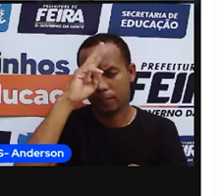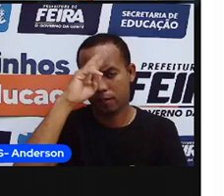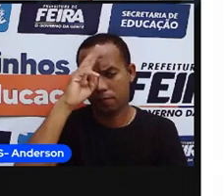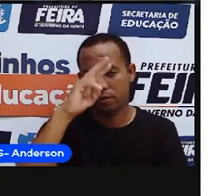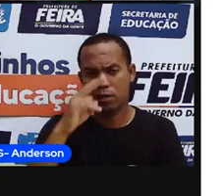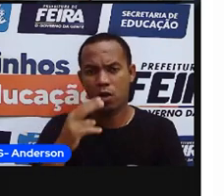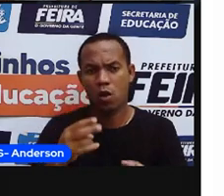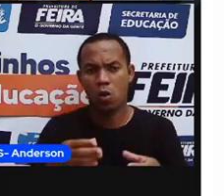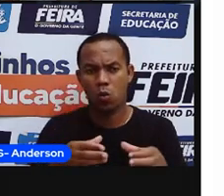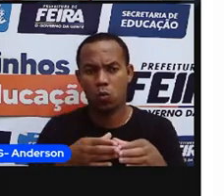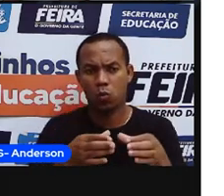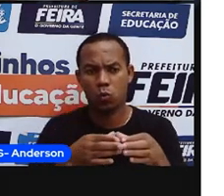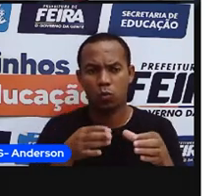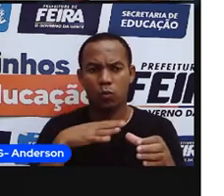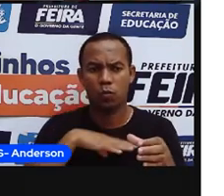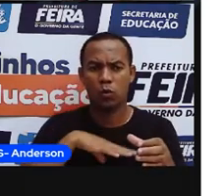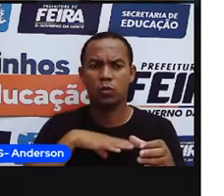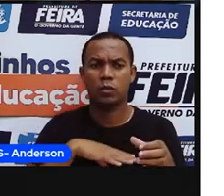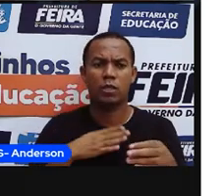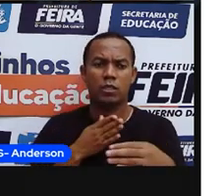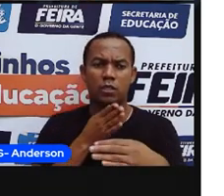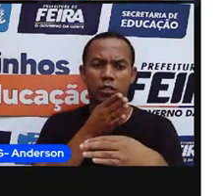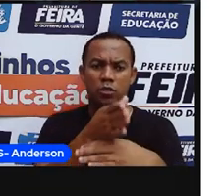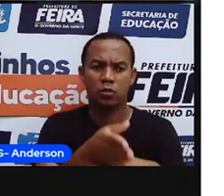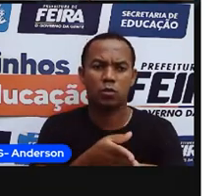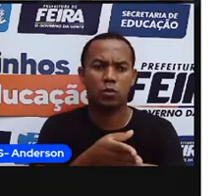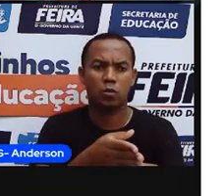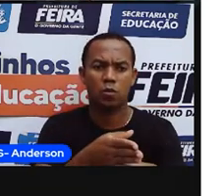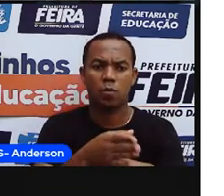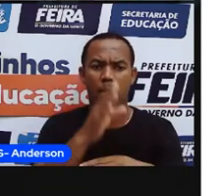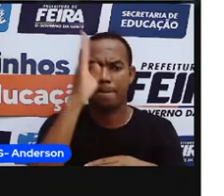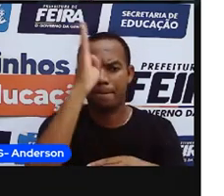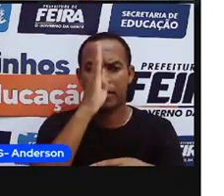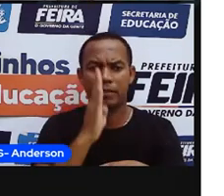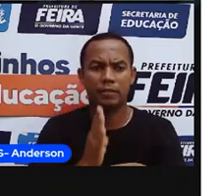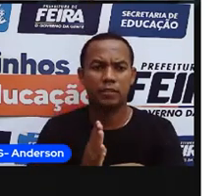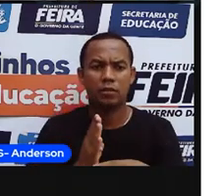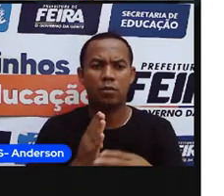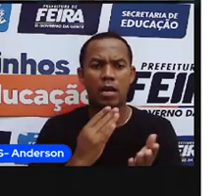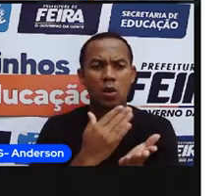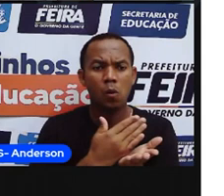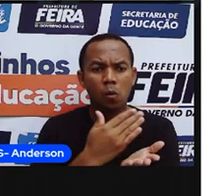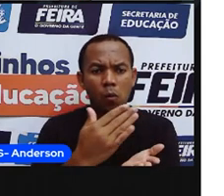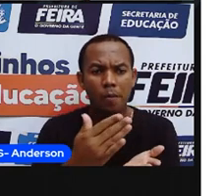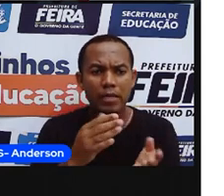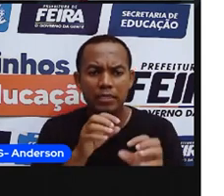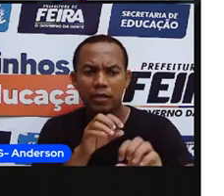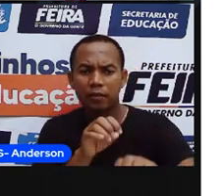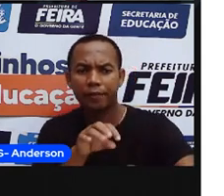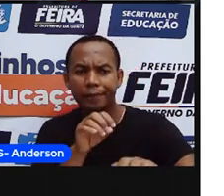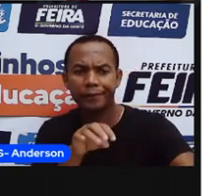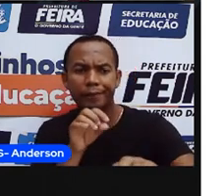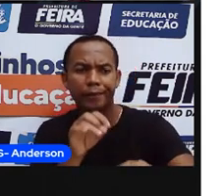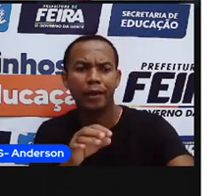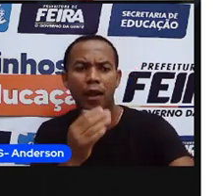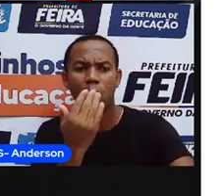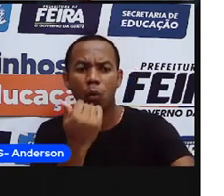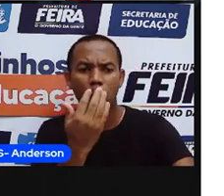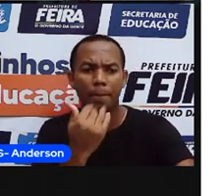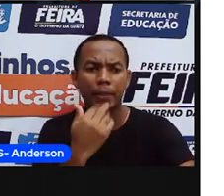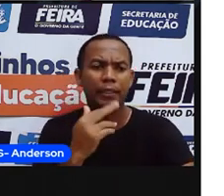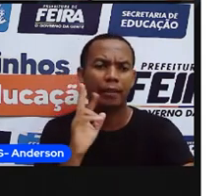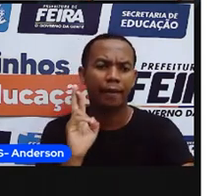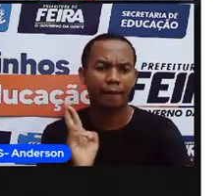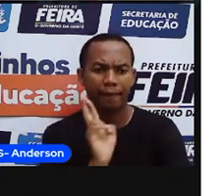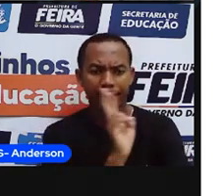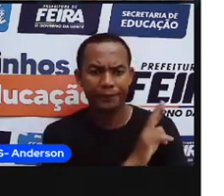também na aula passada? Ele começa a influenciar os indígenas, né? A religião, a